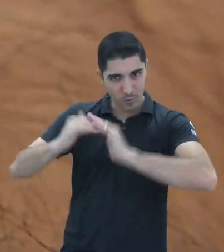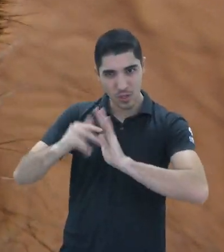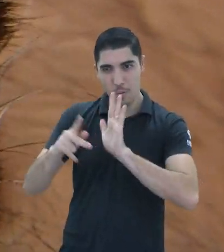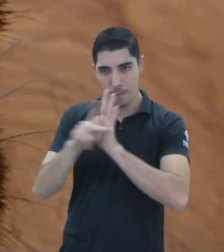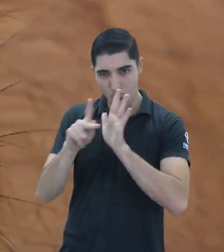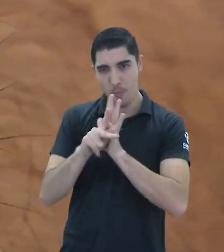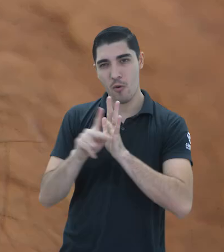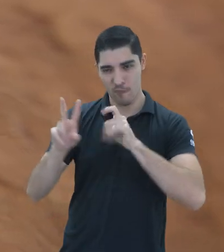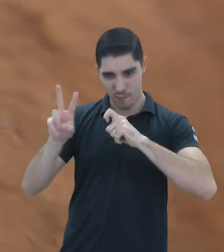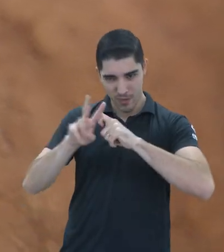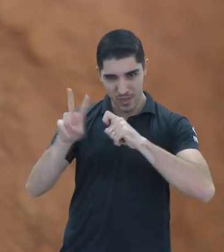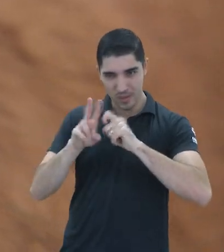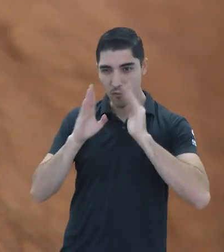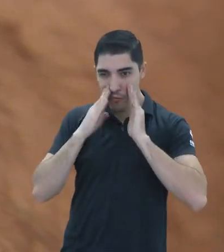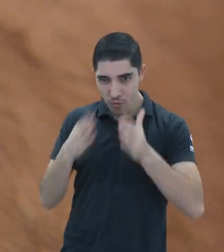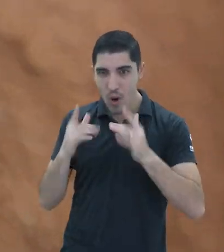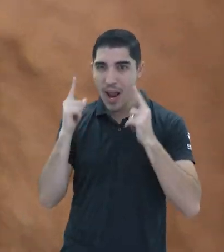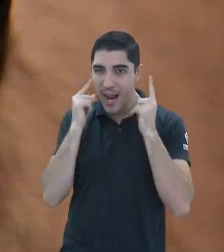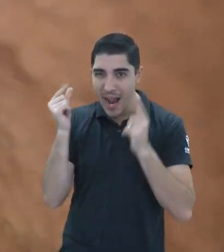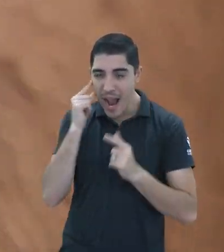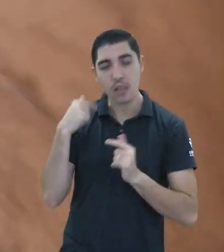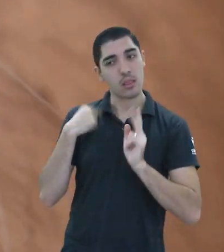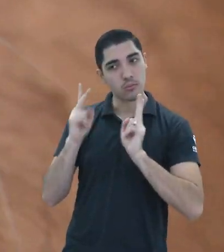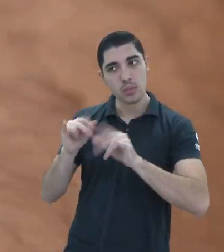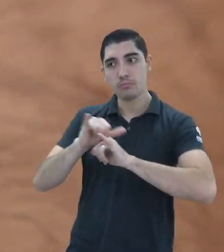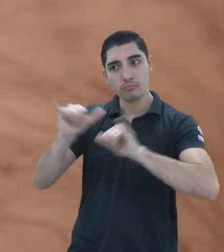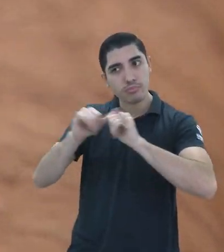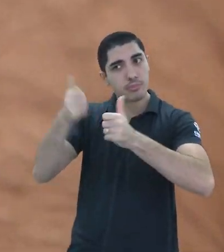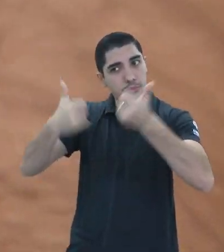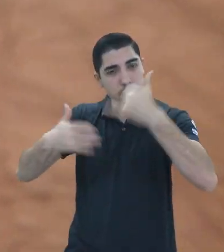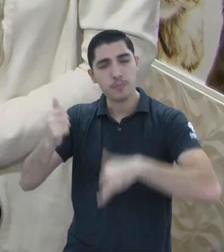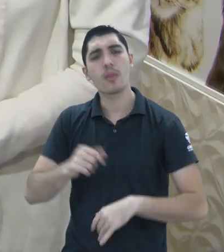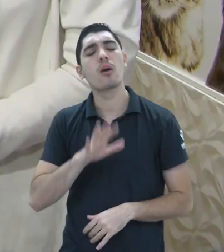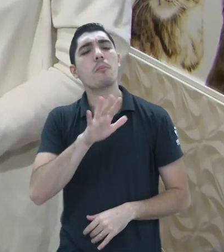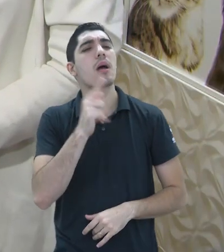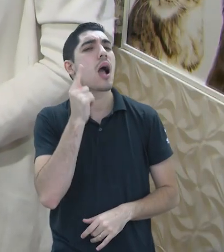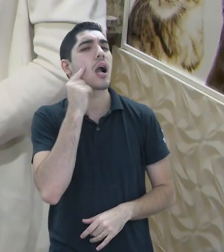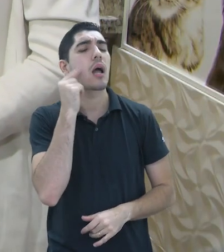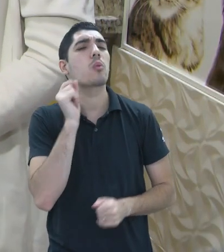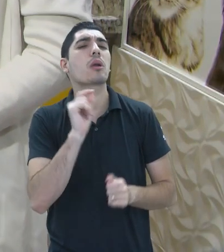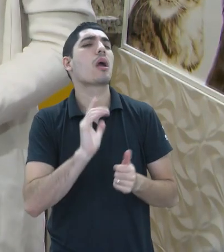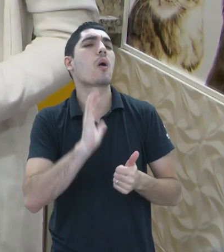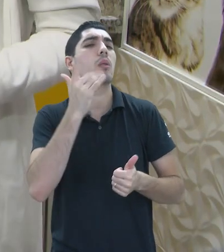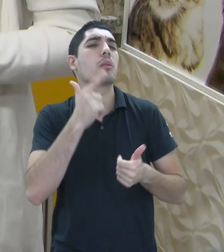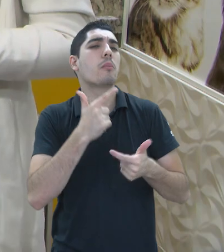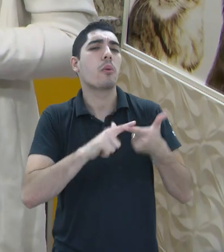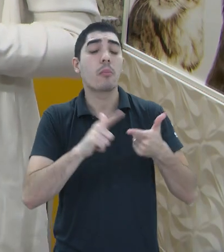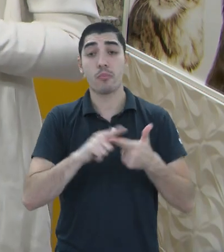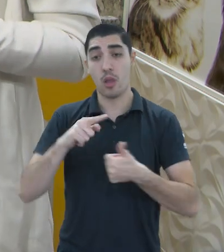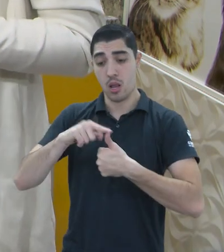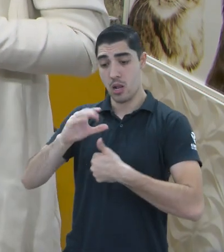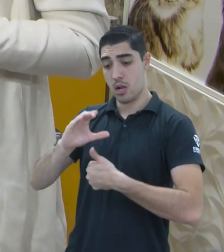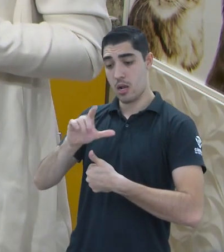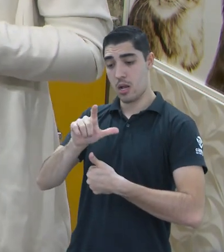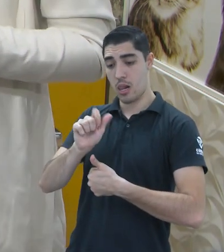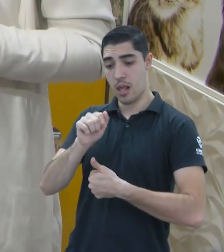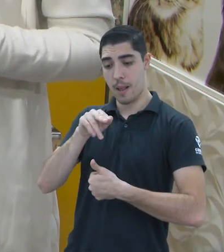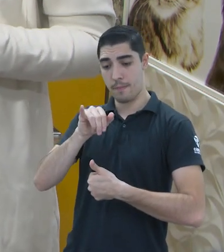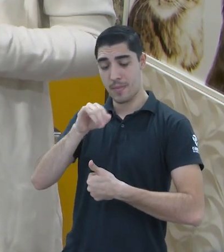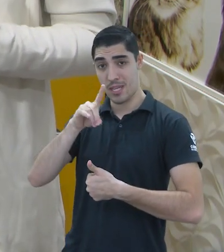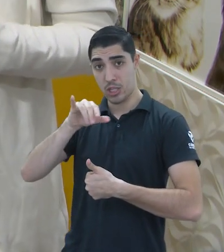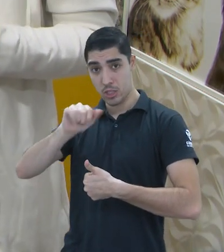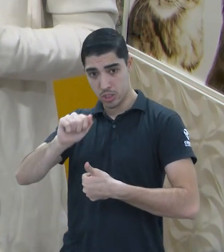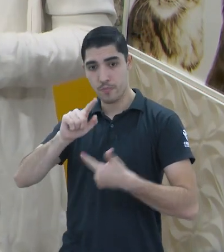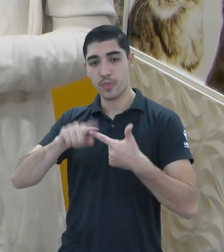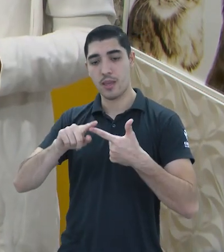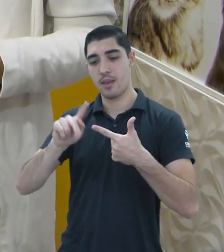especialistas, não só da parte de oftalmologia, mas um especialista em felinos. Sim. O que pode ser mais comum em gato? Em gato são as clamídias, né?